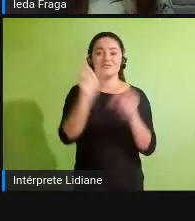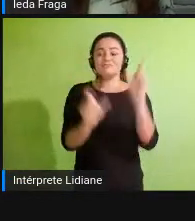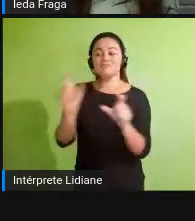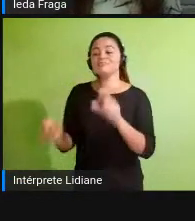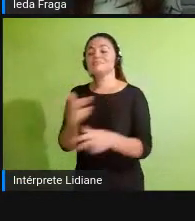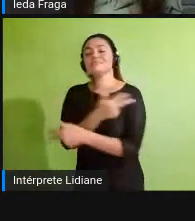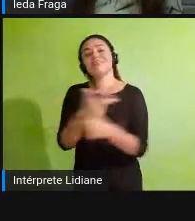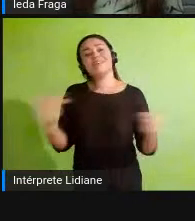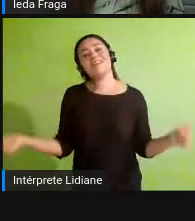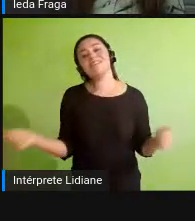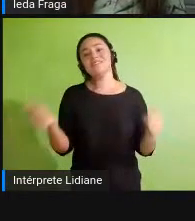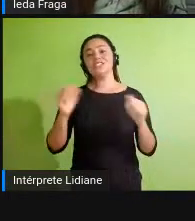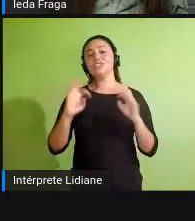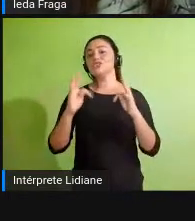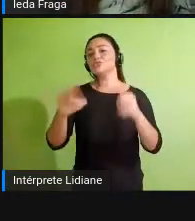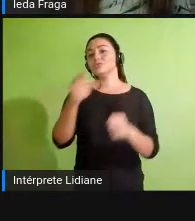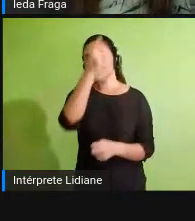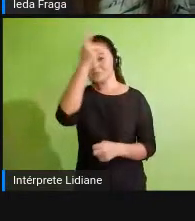tenho duas alternativas, né?